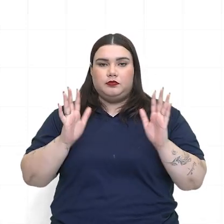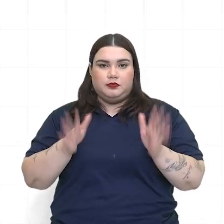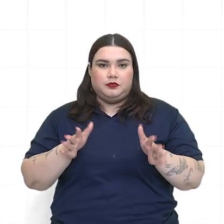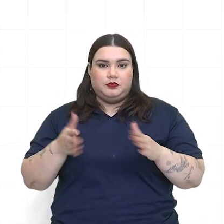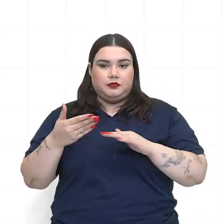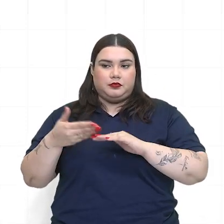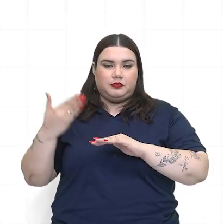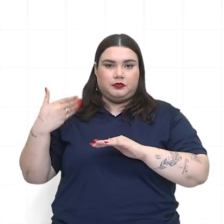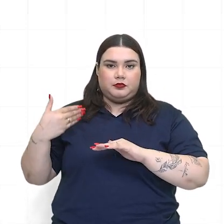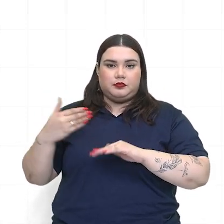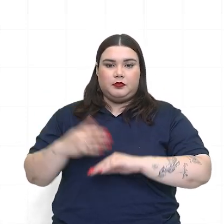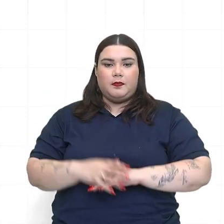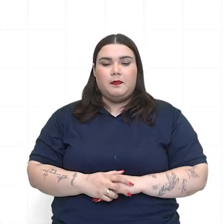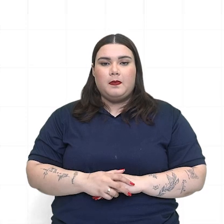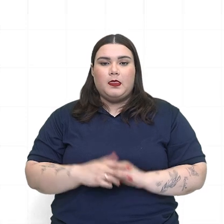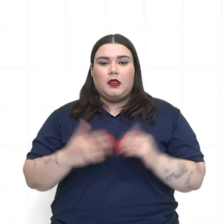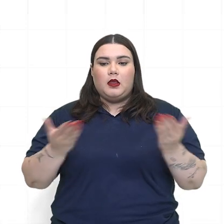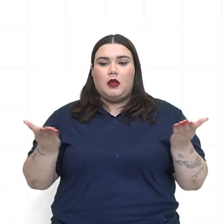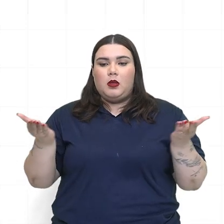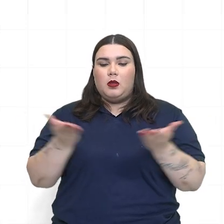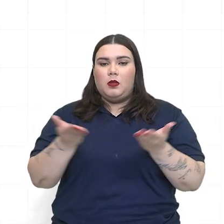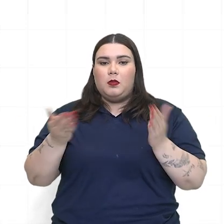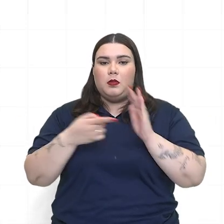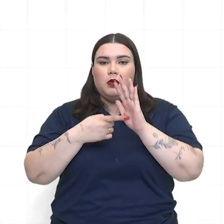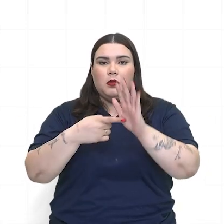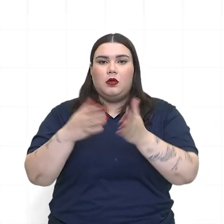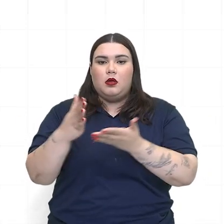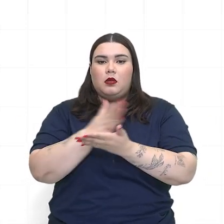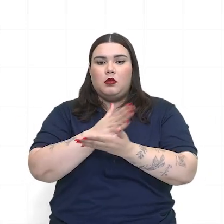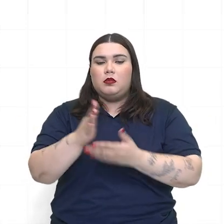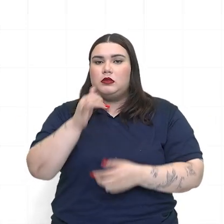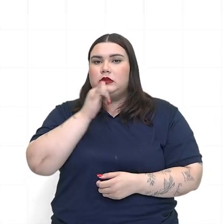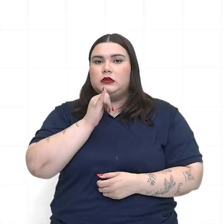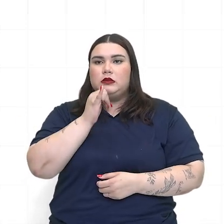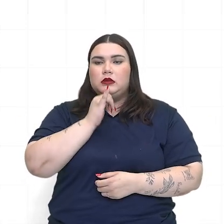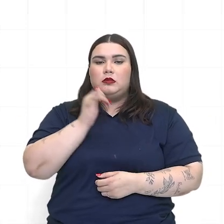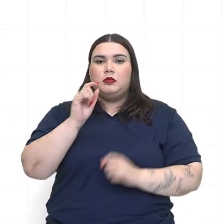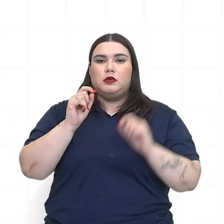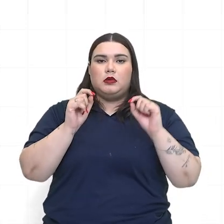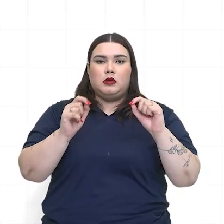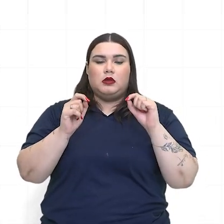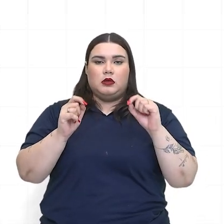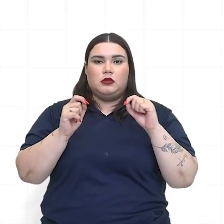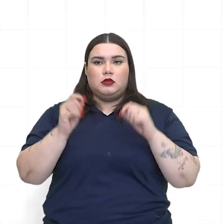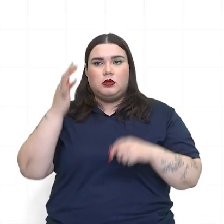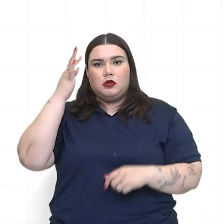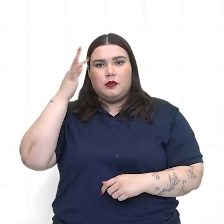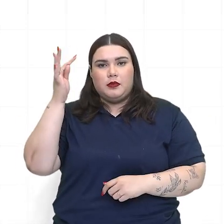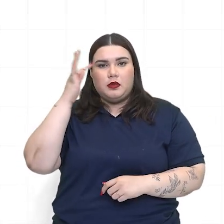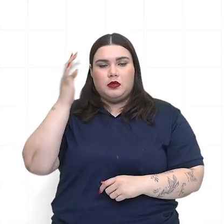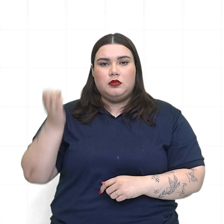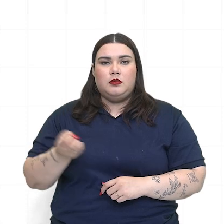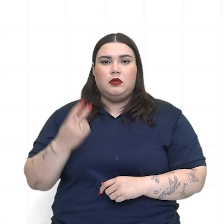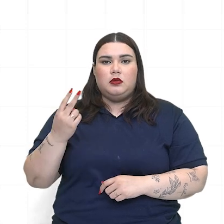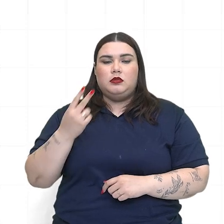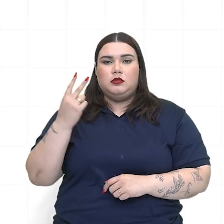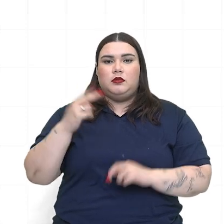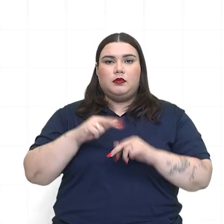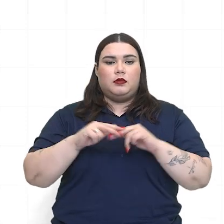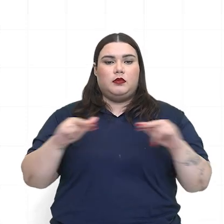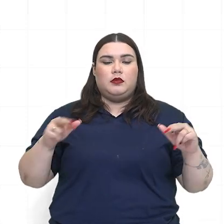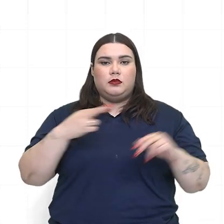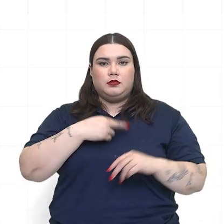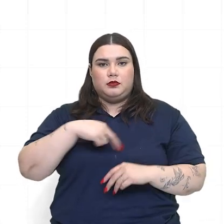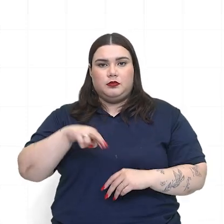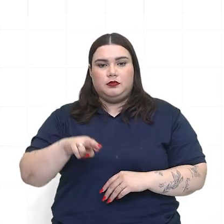mais atrás. E aqui nós vamos ter alguns exemplos de pensamentos e de valores nas mais variadas